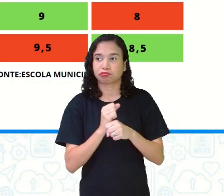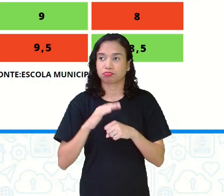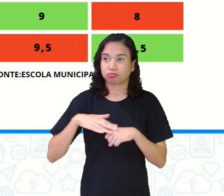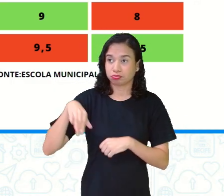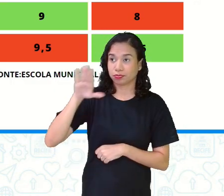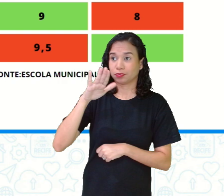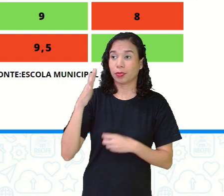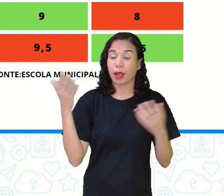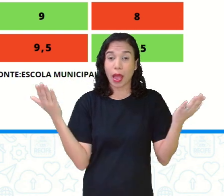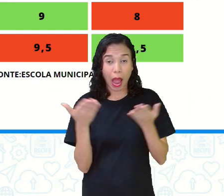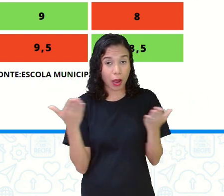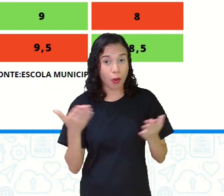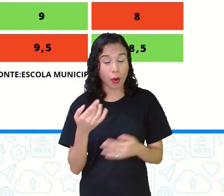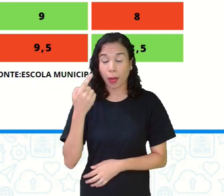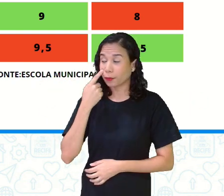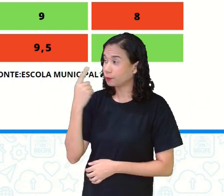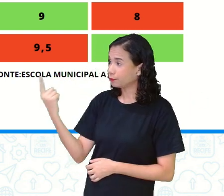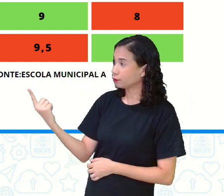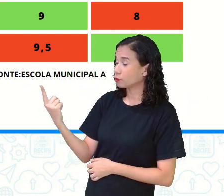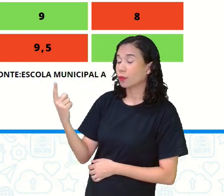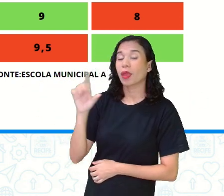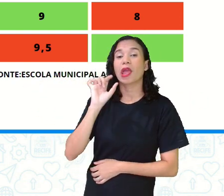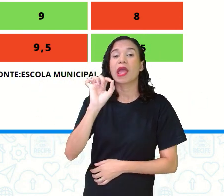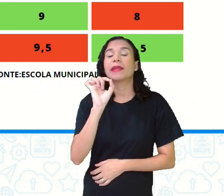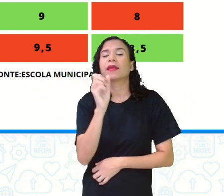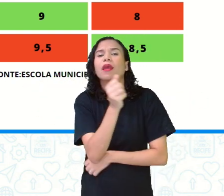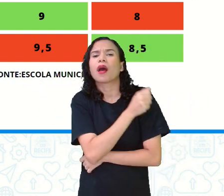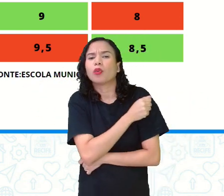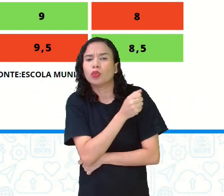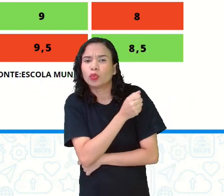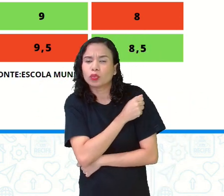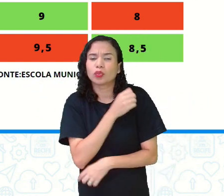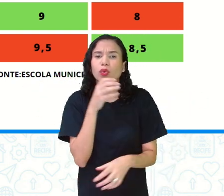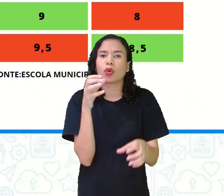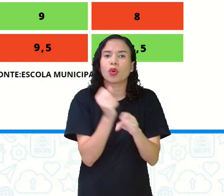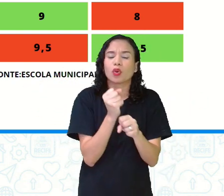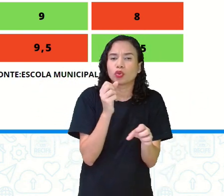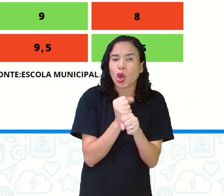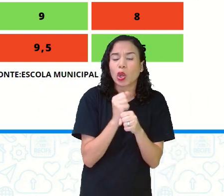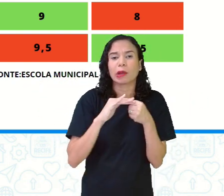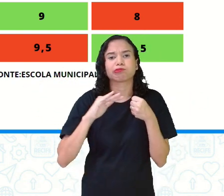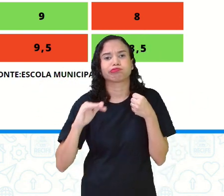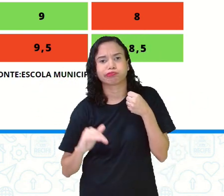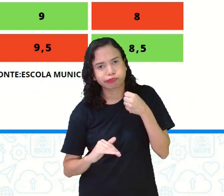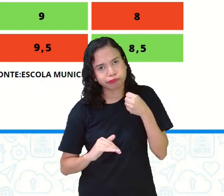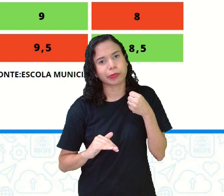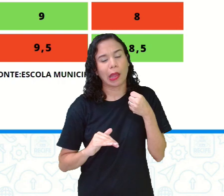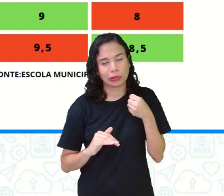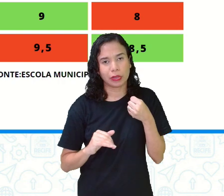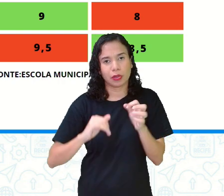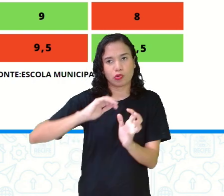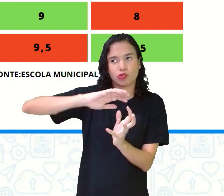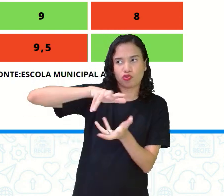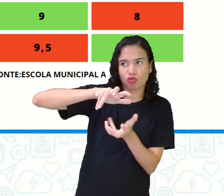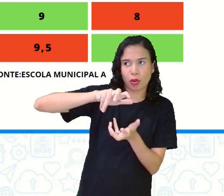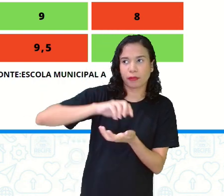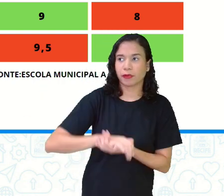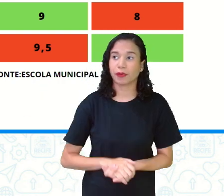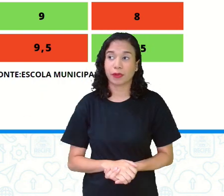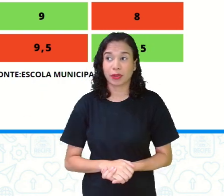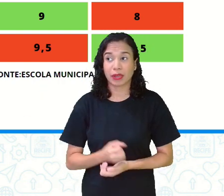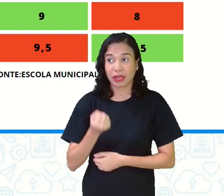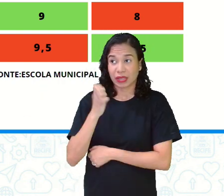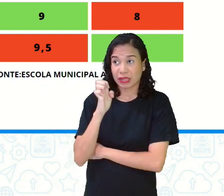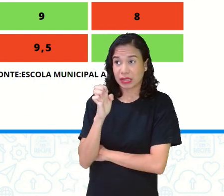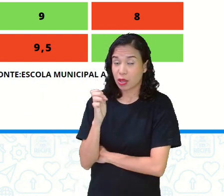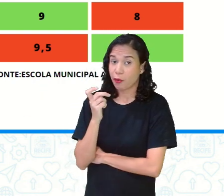informações apresentadas na tabela, qual aluno ou aluna tirou a menor nota em geografia? Se eu estou